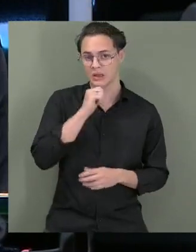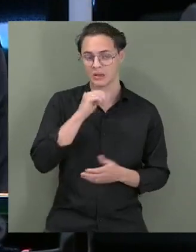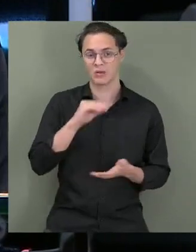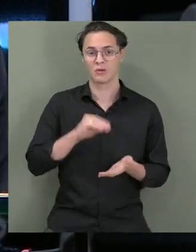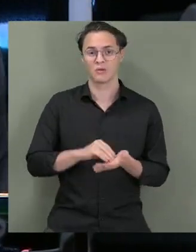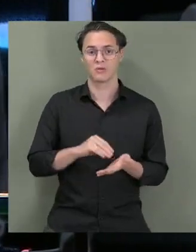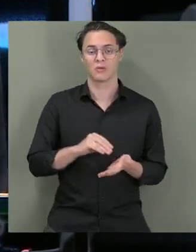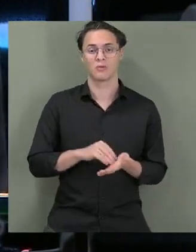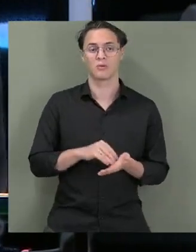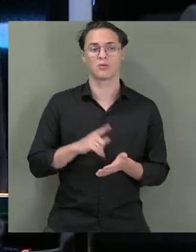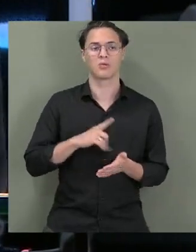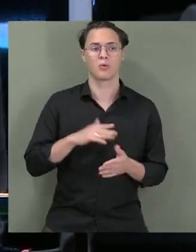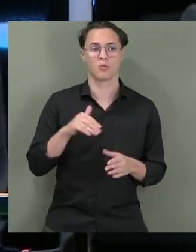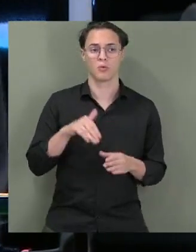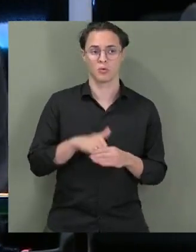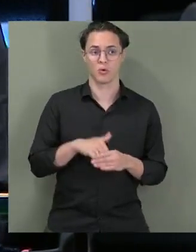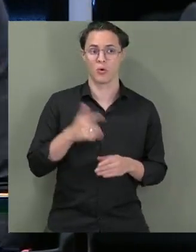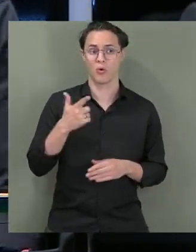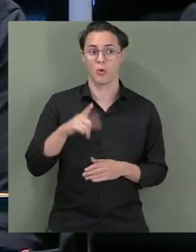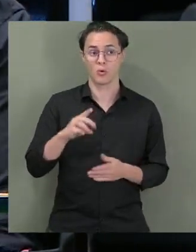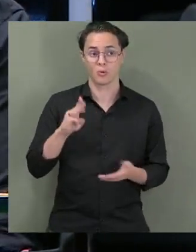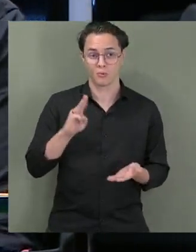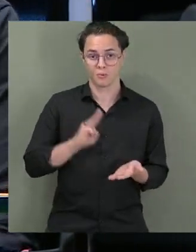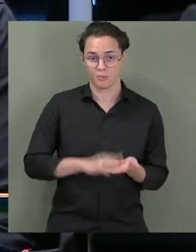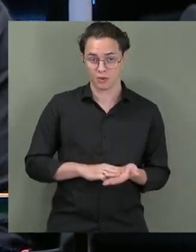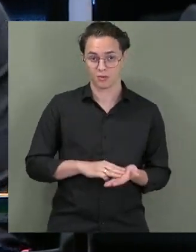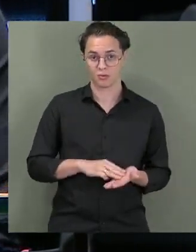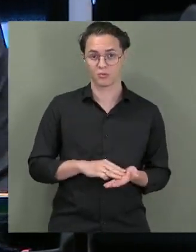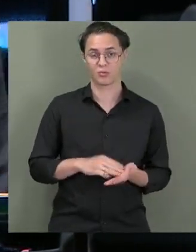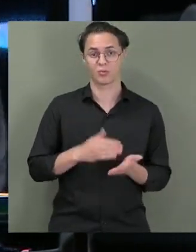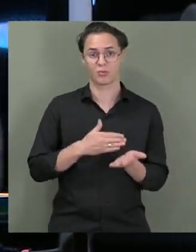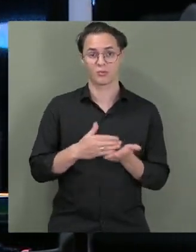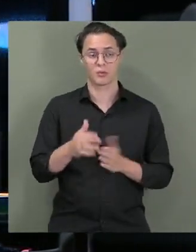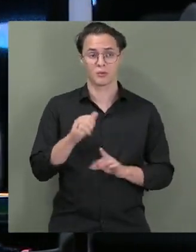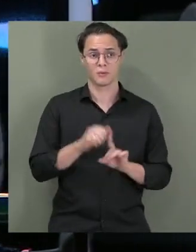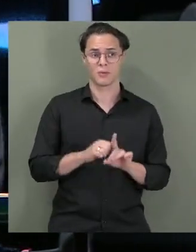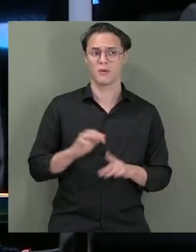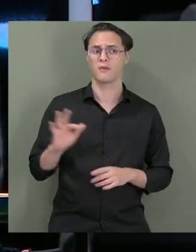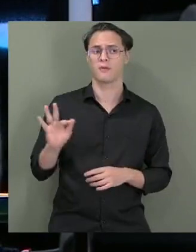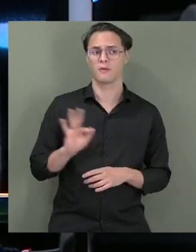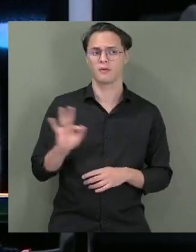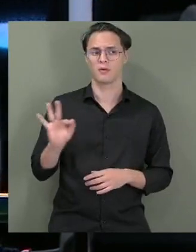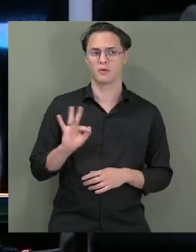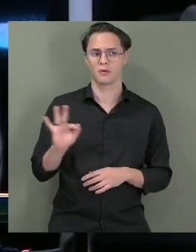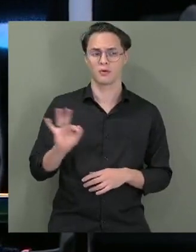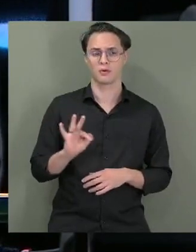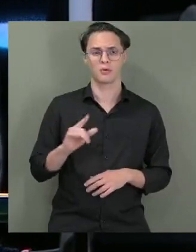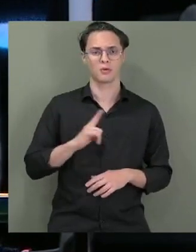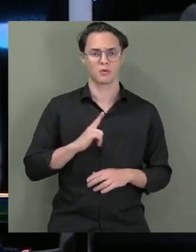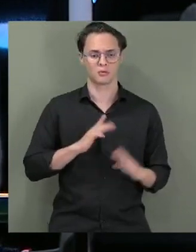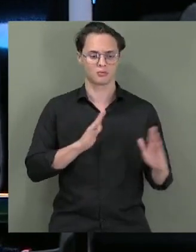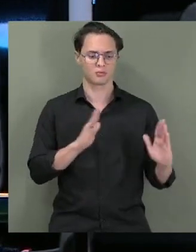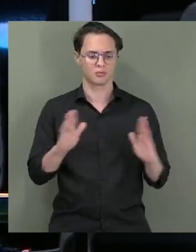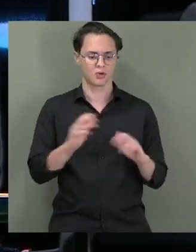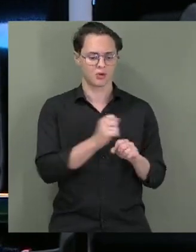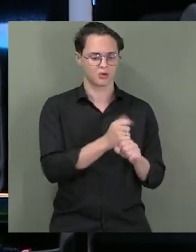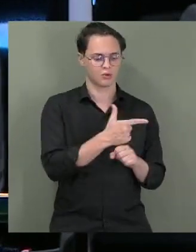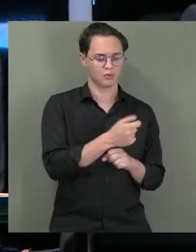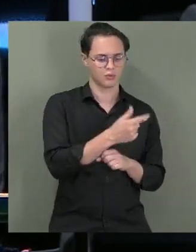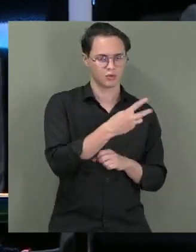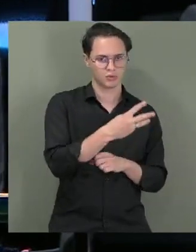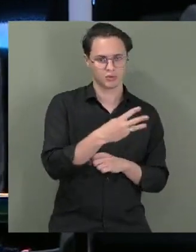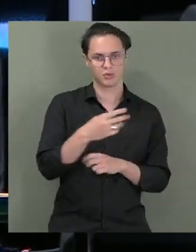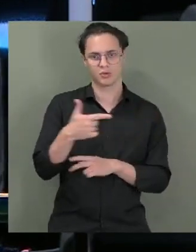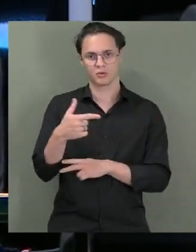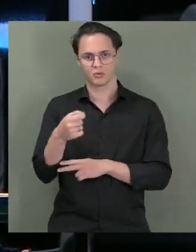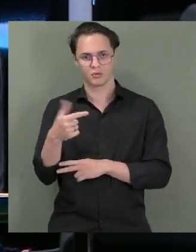na ocasião da votação dos demais membros da mesa diretora no início do mês de fevereiro, com mandato no biênio 2023